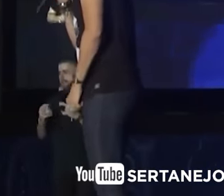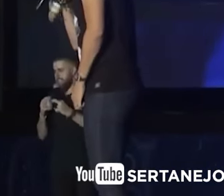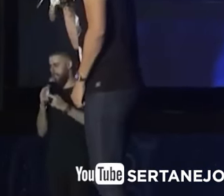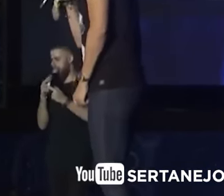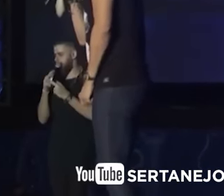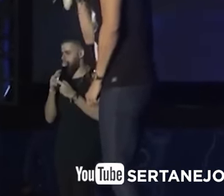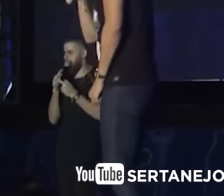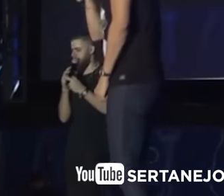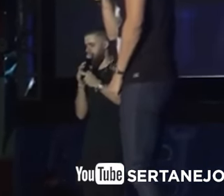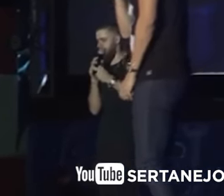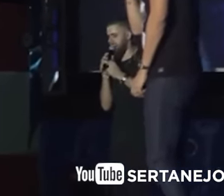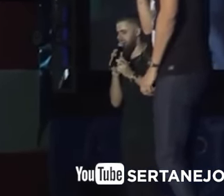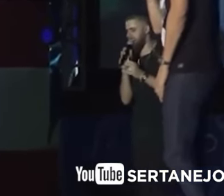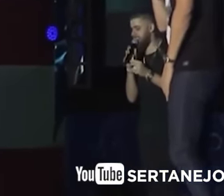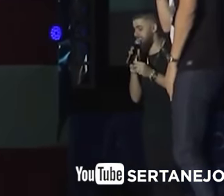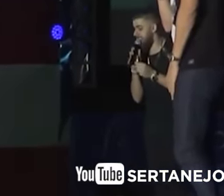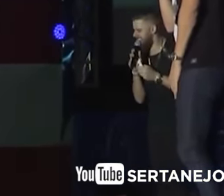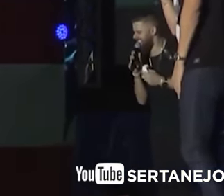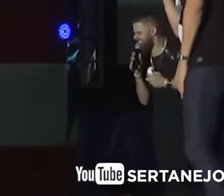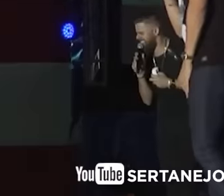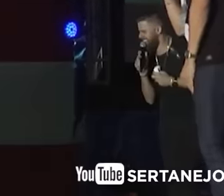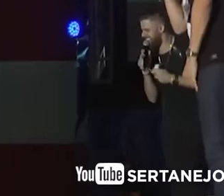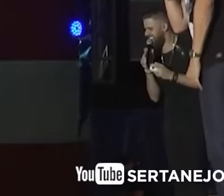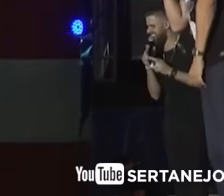apelar. Vai ser rabo de galo, põe aqui em cima.